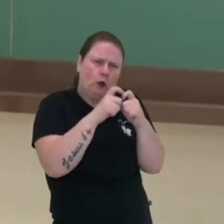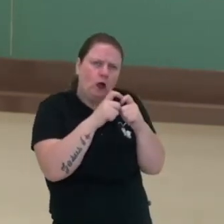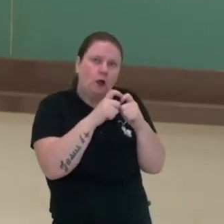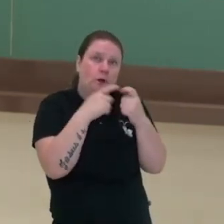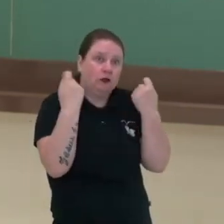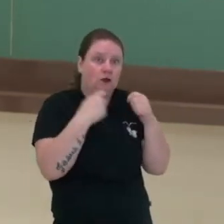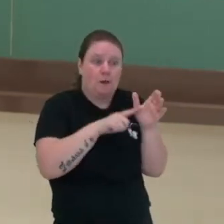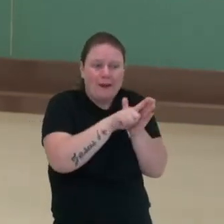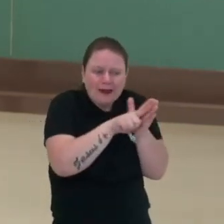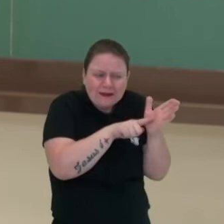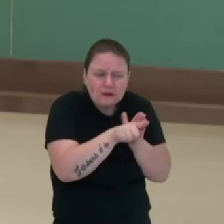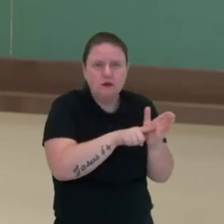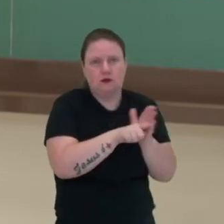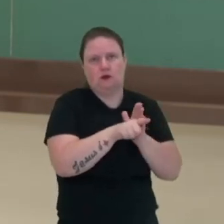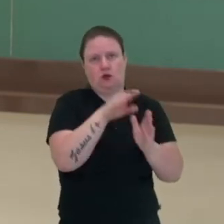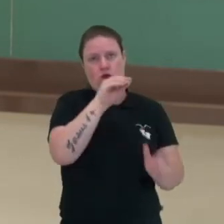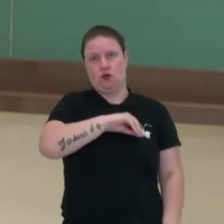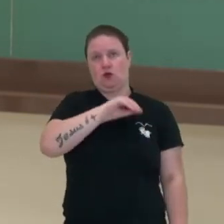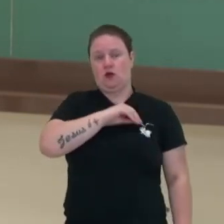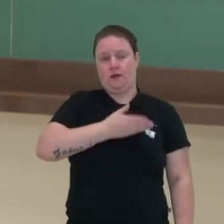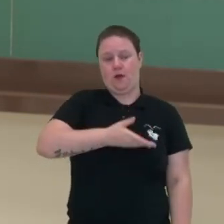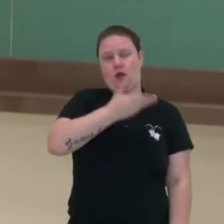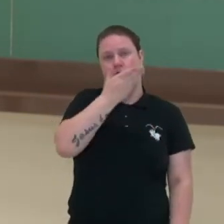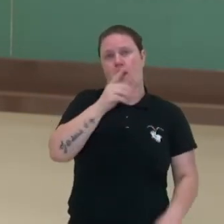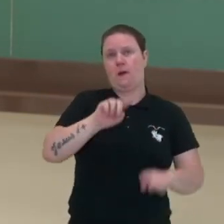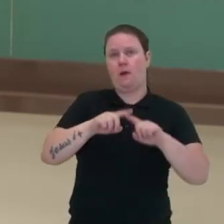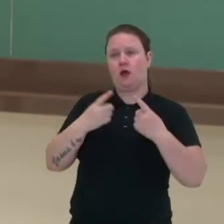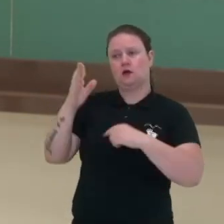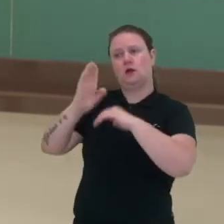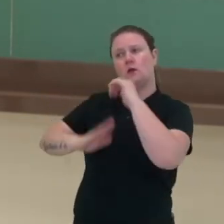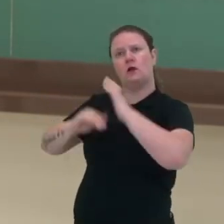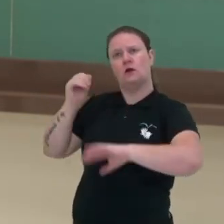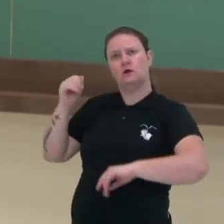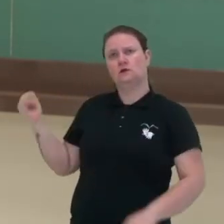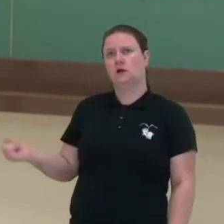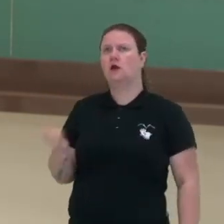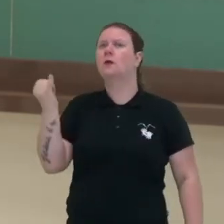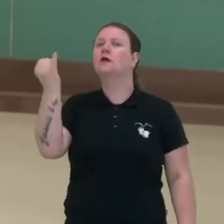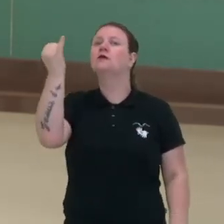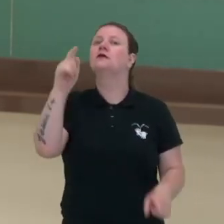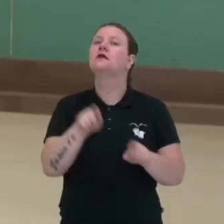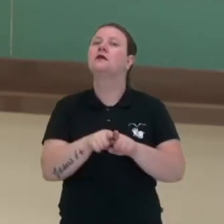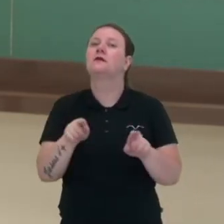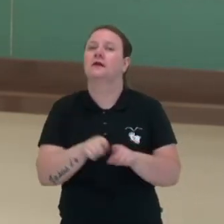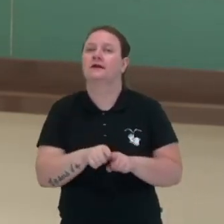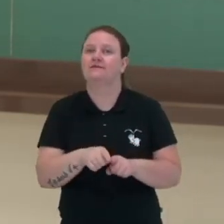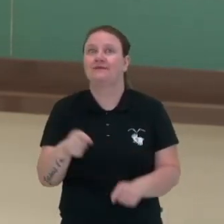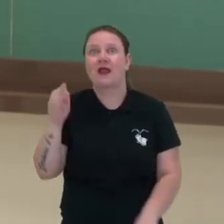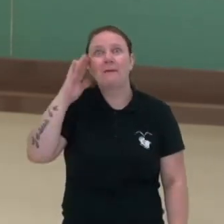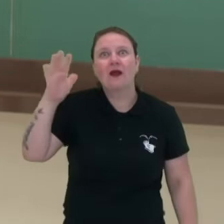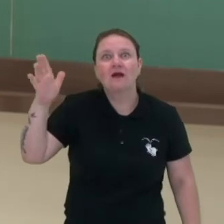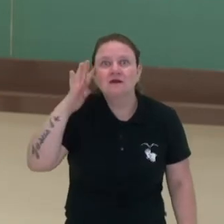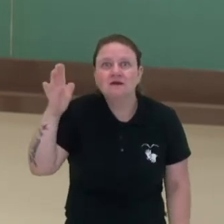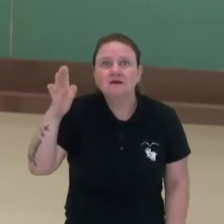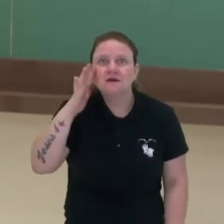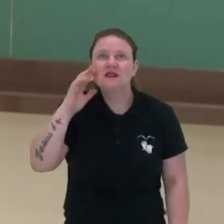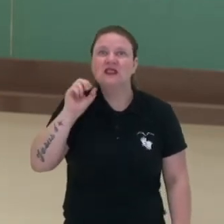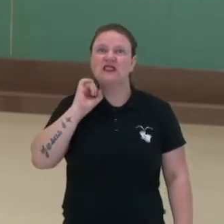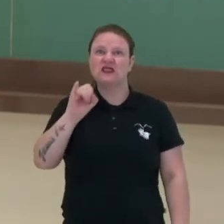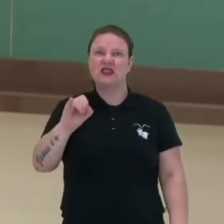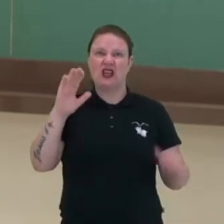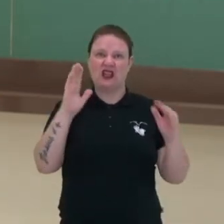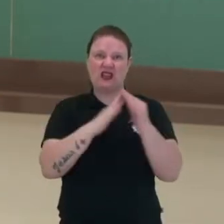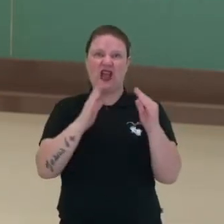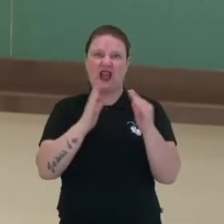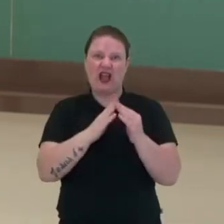melhor remunerado. Só que a profissão do gari também é tão importante quanto. Pense bem, se não passar ninguém recolhendo lixo na sua casa, o que